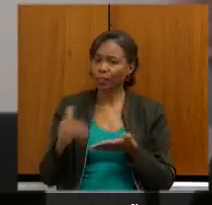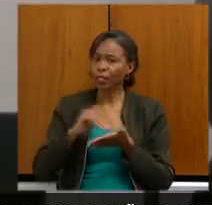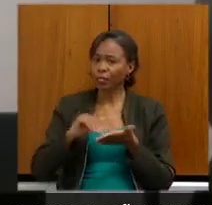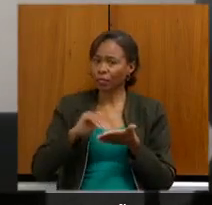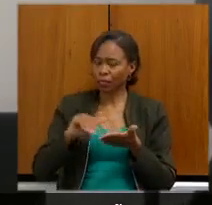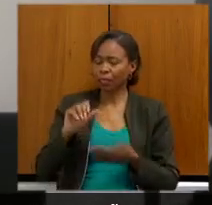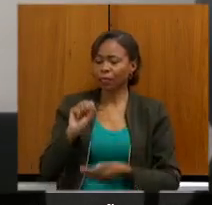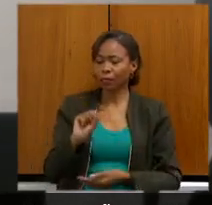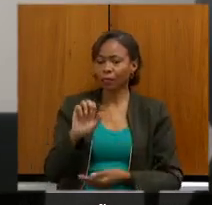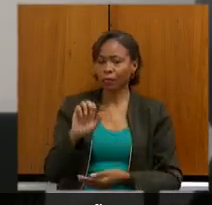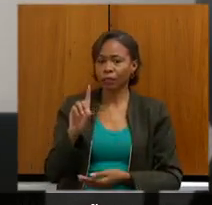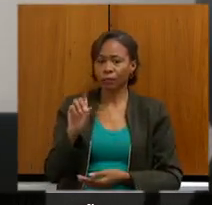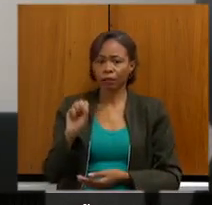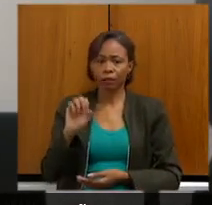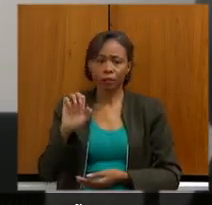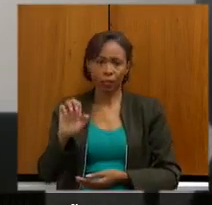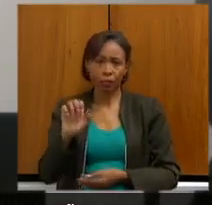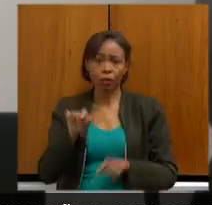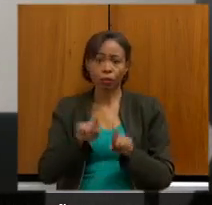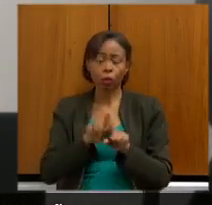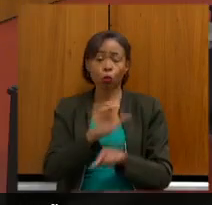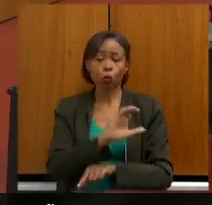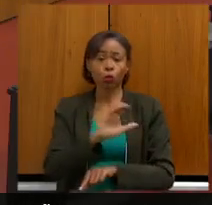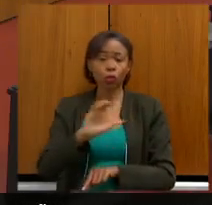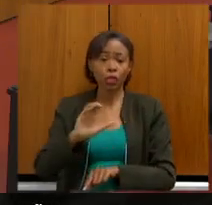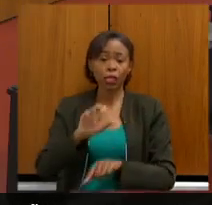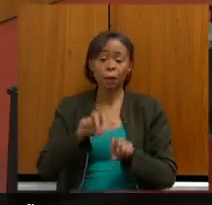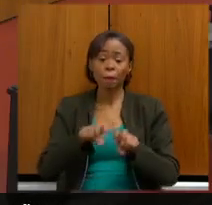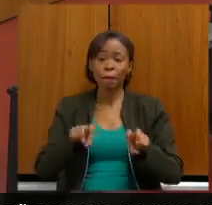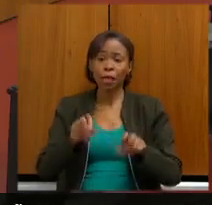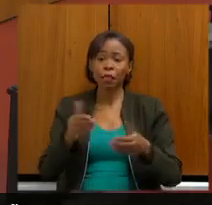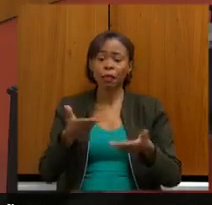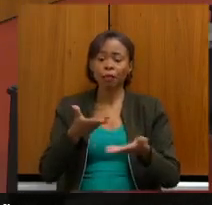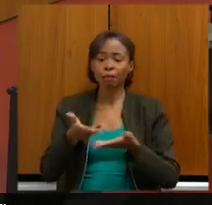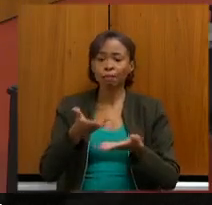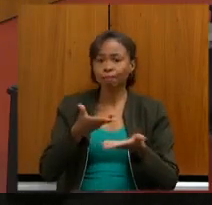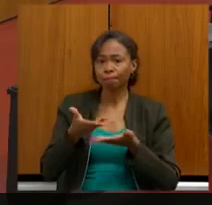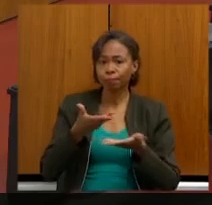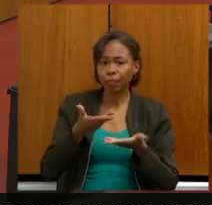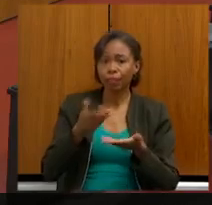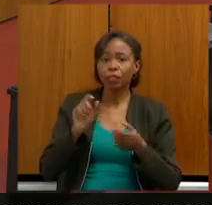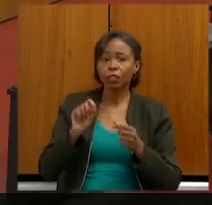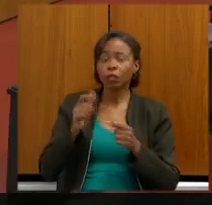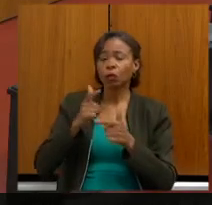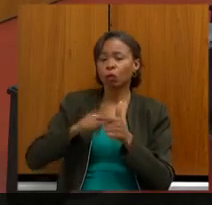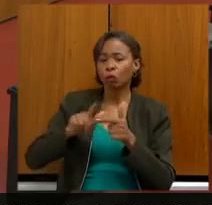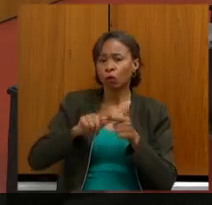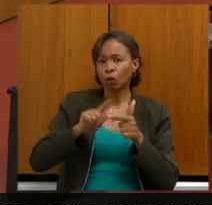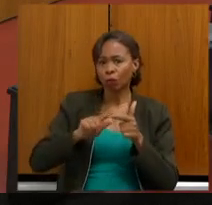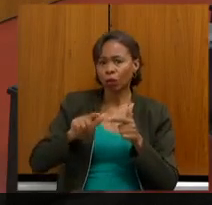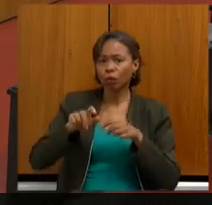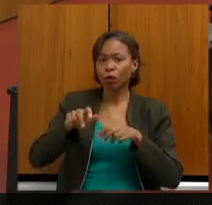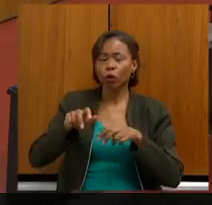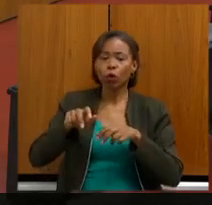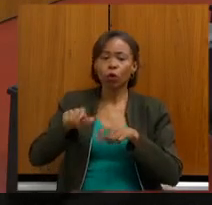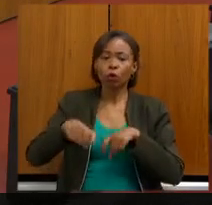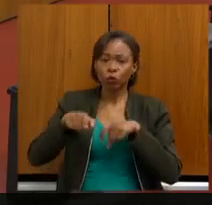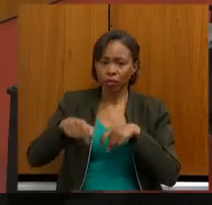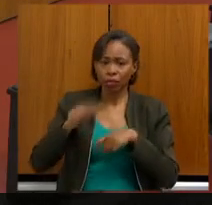sedese e coordenadora da mesa de diálogo e negociações de conflitos fundiários e Minas Gerais bem-vinda